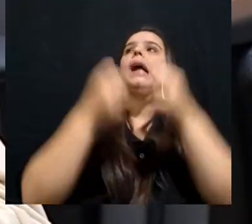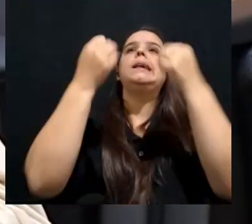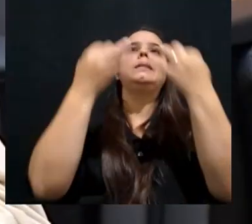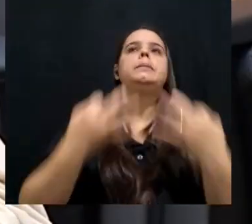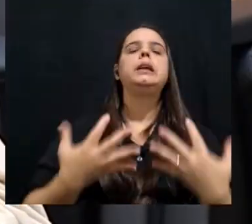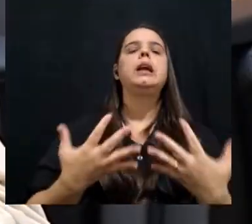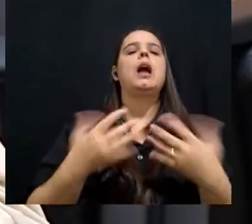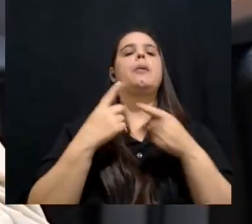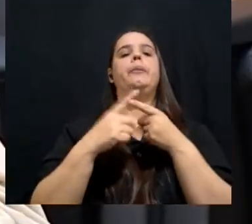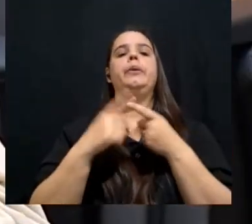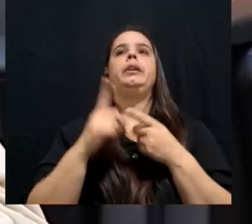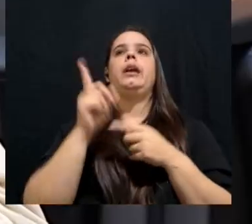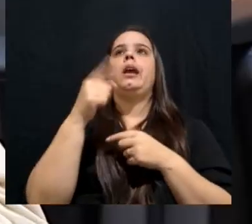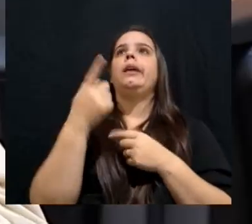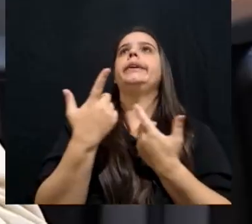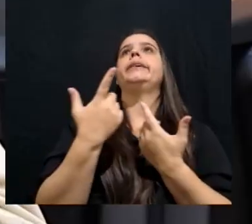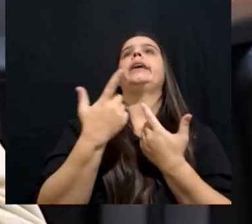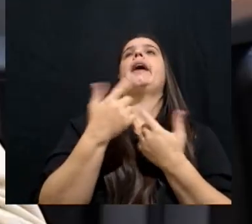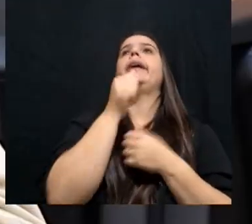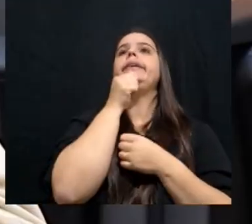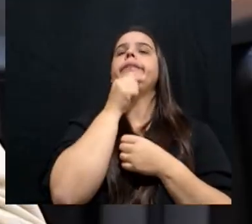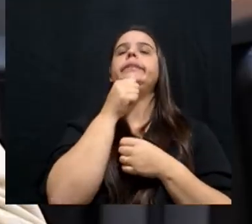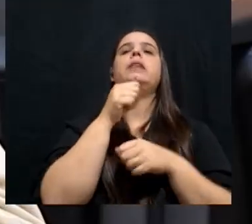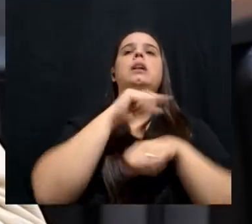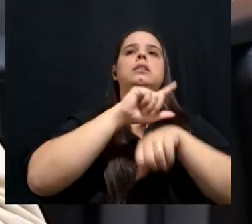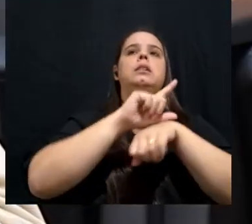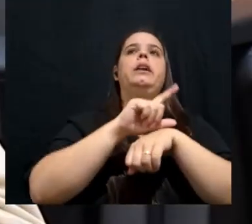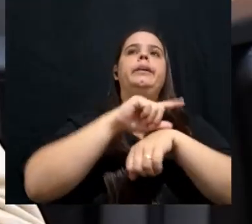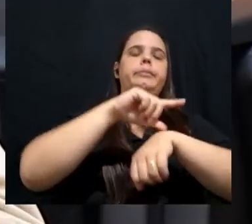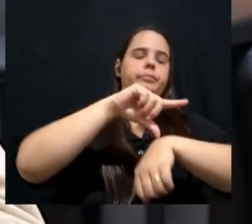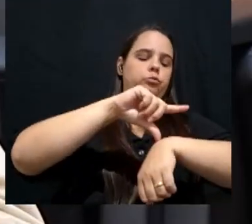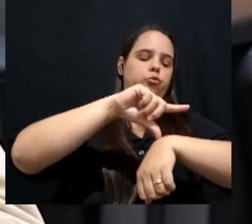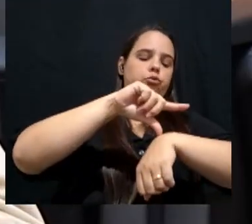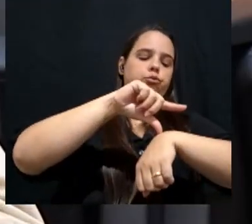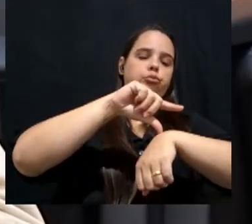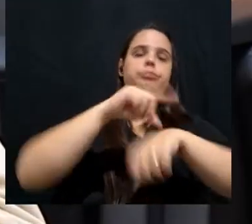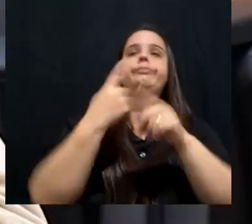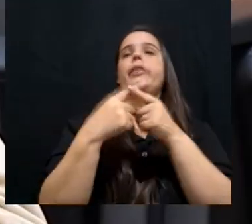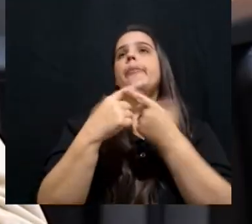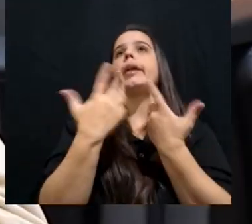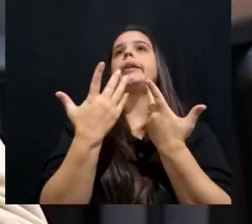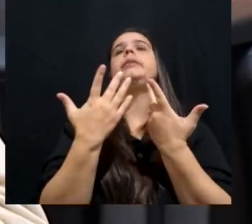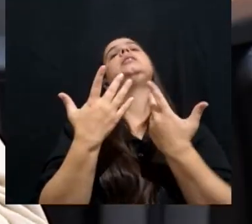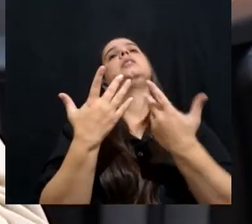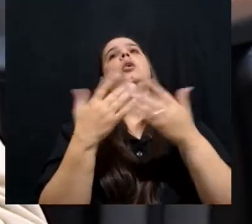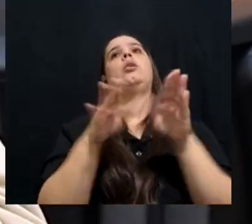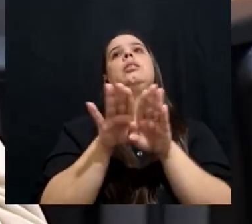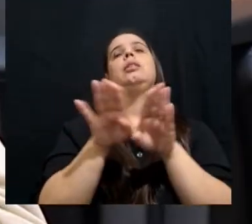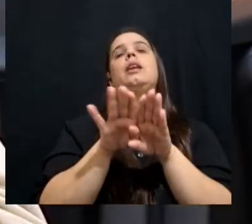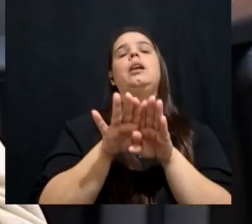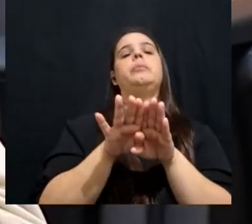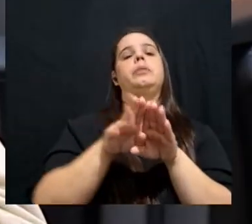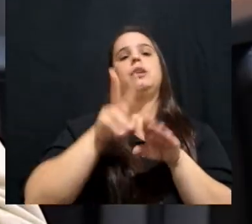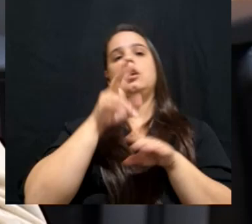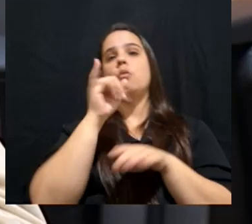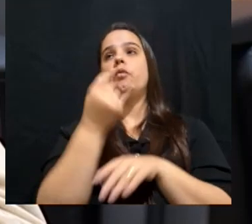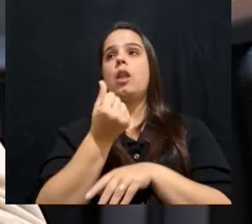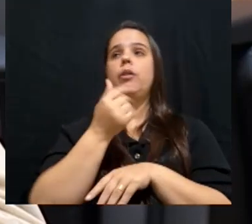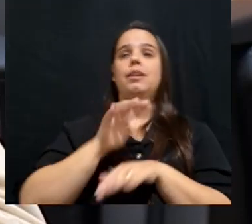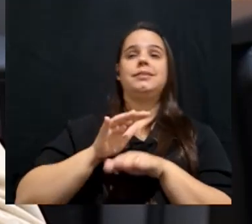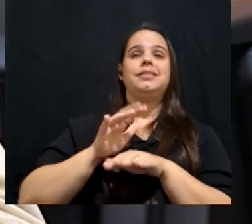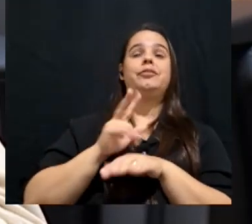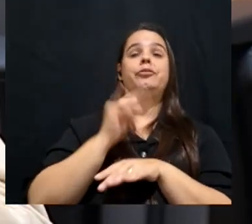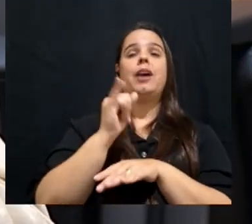atraso na obra, vai ter que prorrogar o tempo previsto inicialmente, porque vai aumentar o valor da obra, quais são as